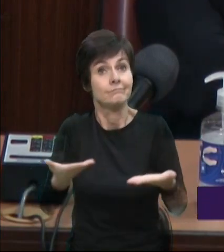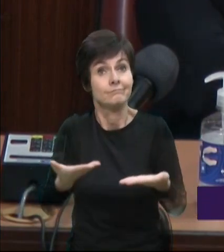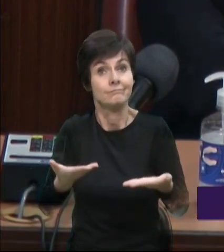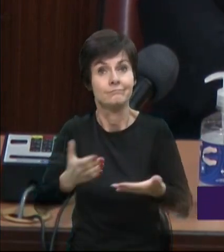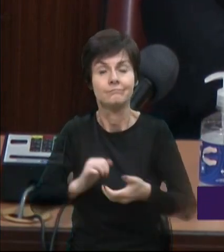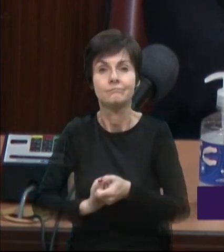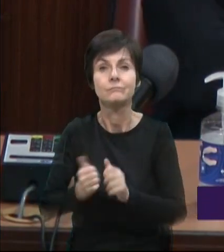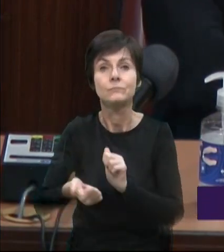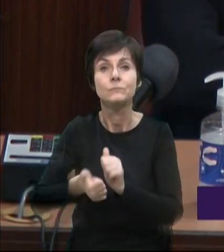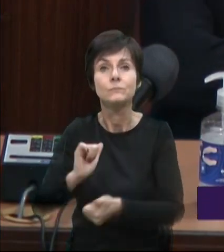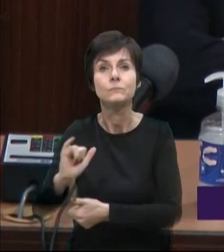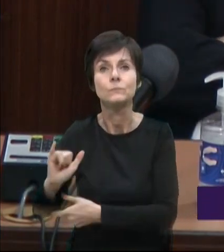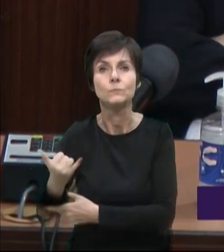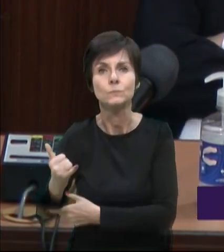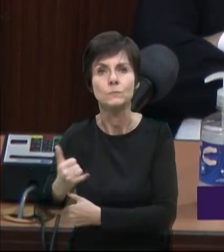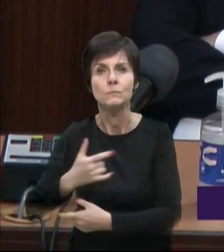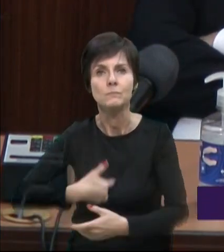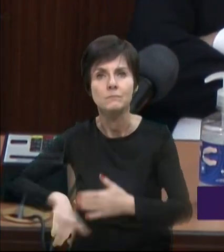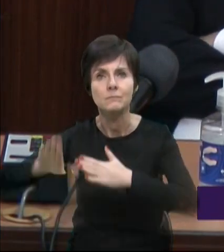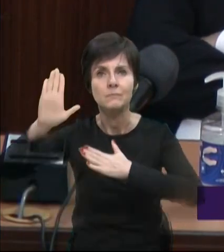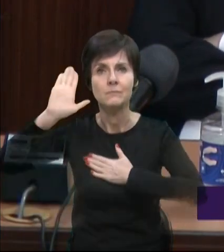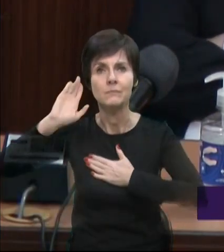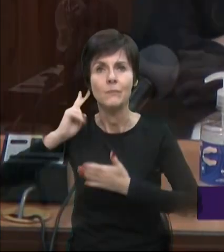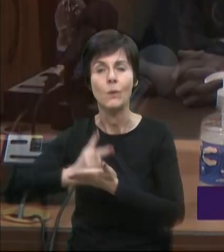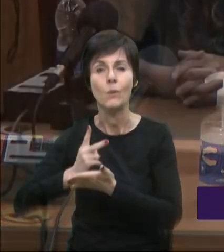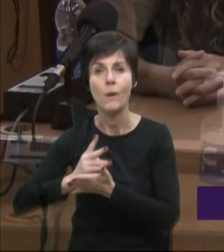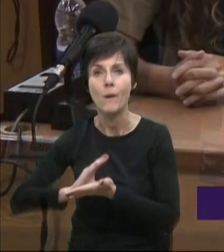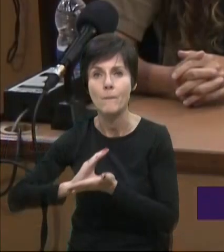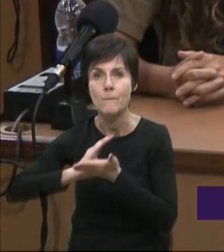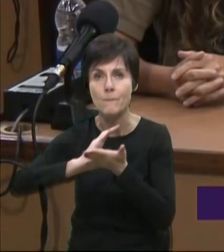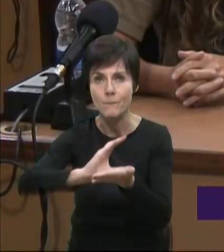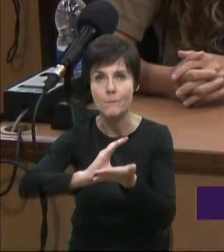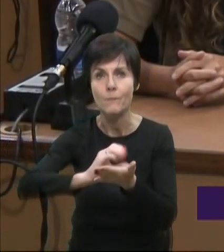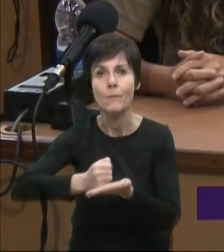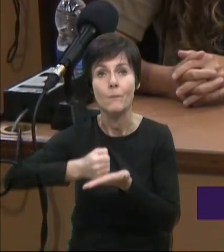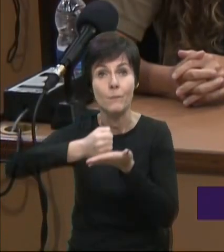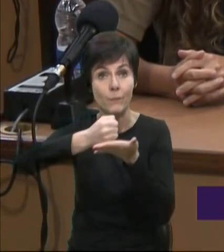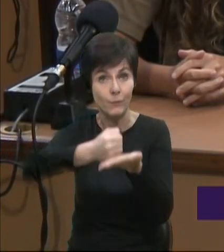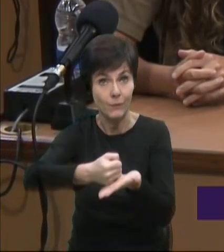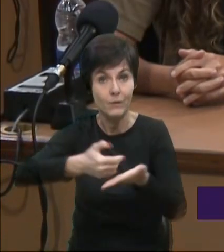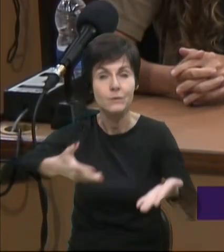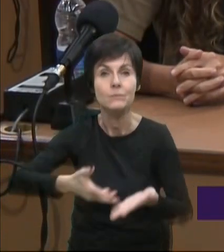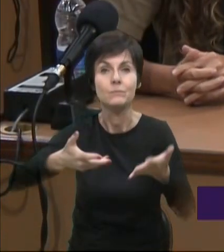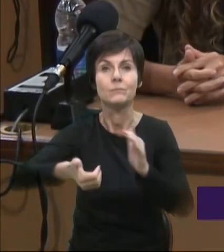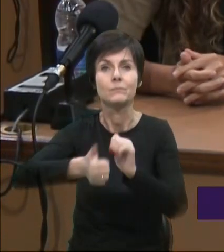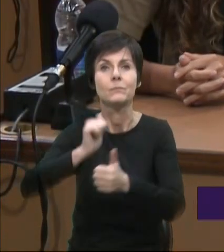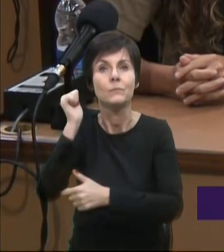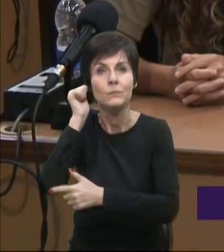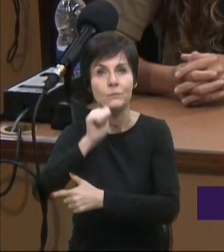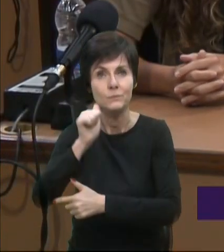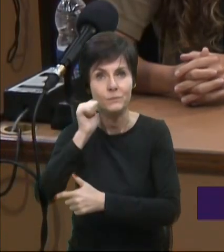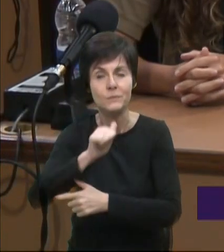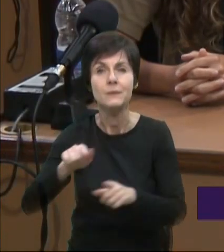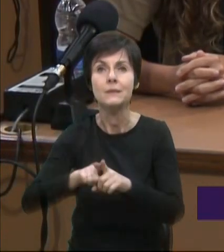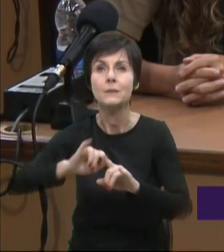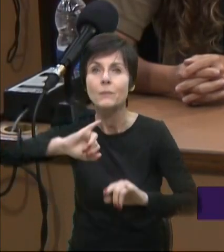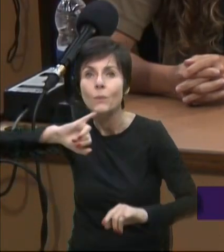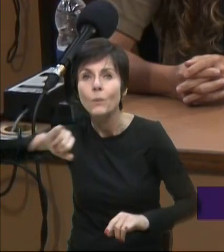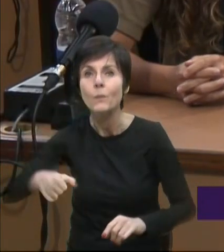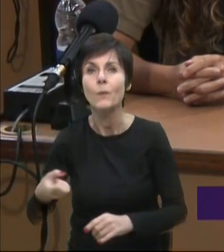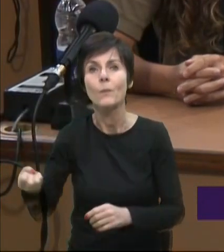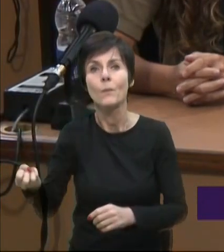o Esporte Clube Juventude se compromete a continuar apoiando e promovendo o futebol feminino, criando cada vez mais oportunidades para jovens